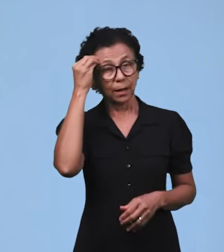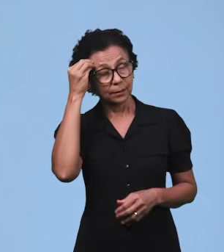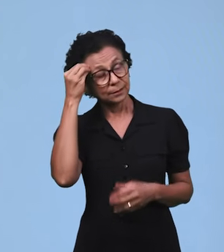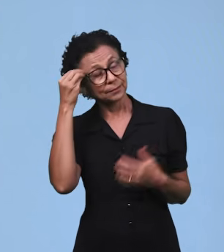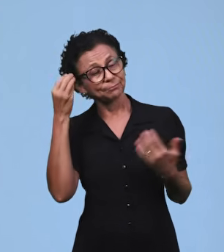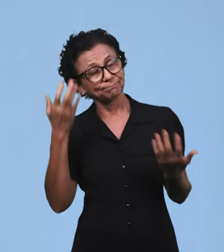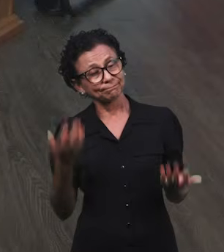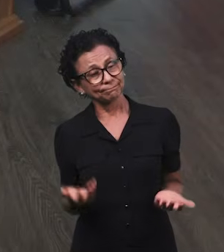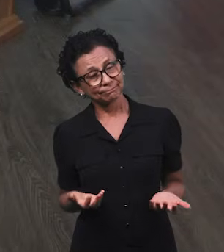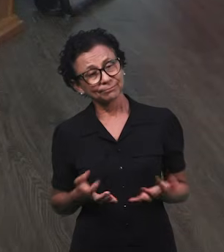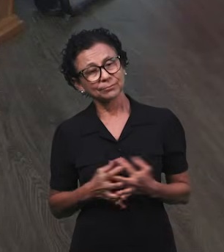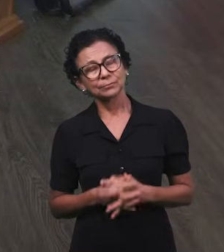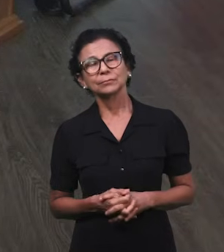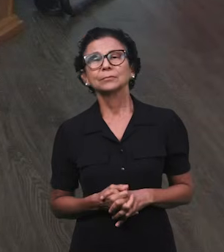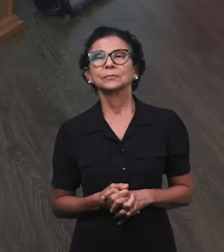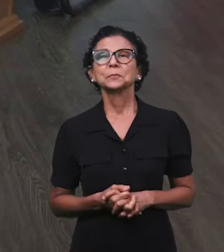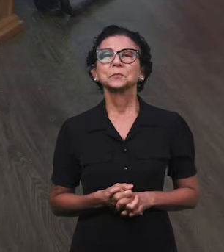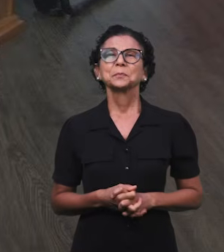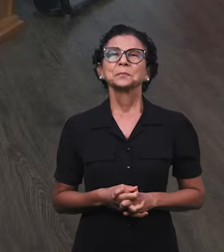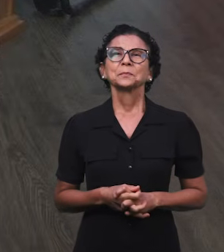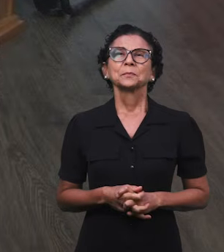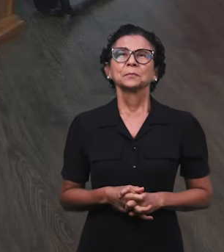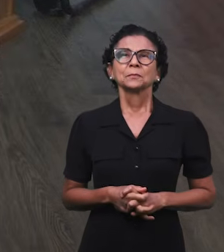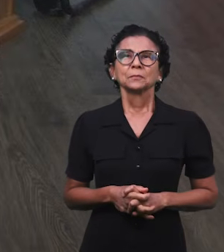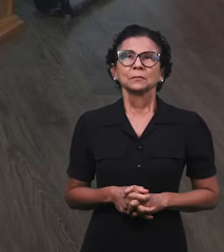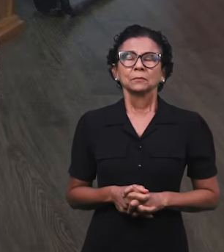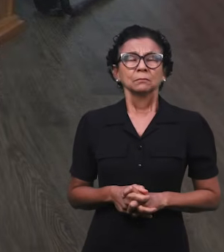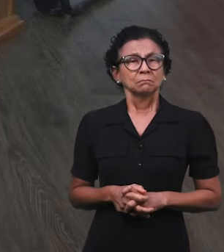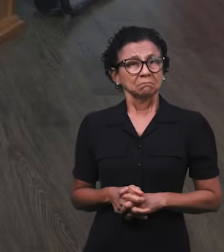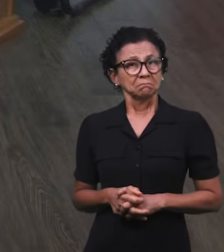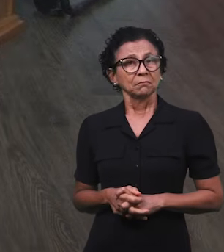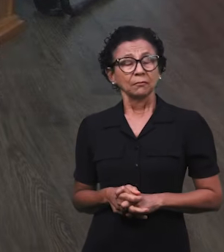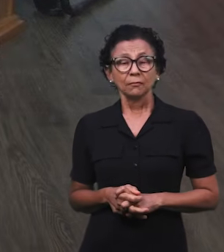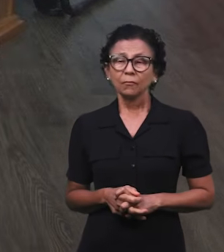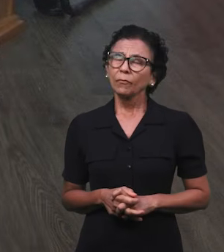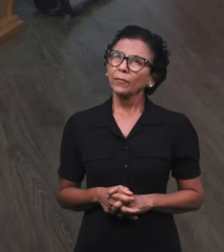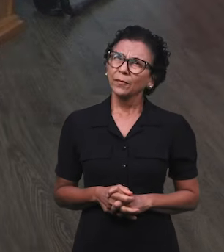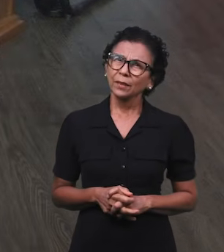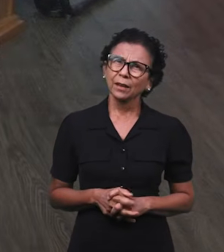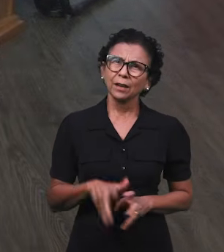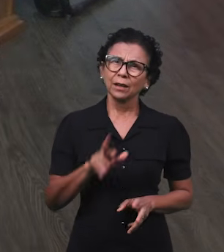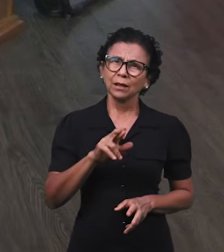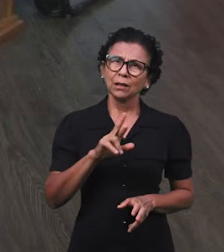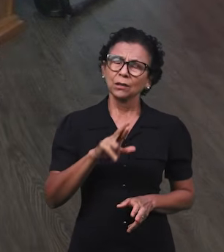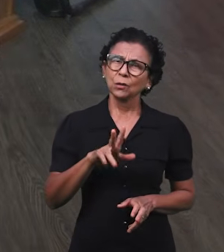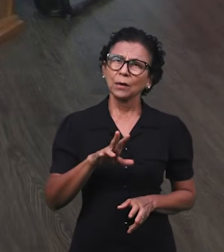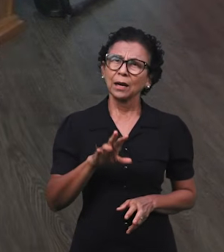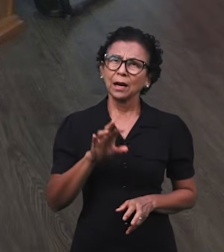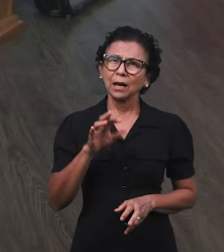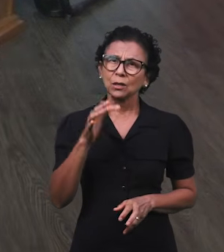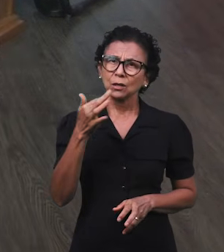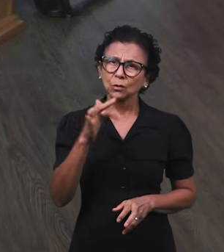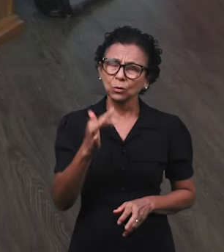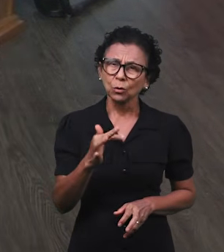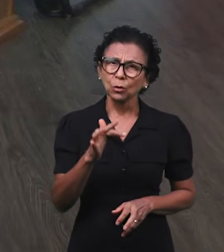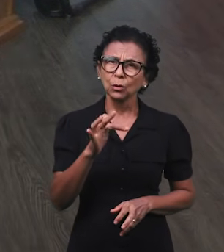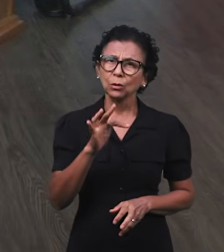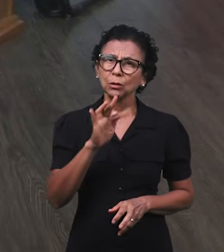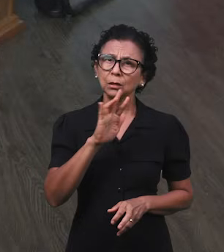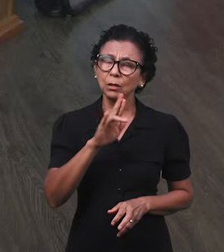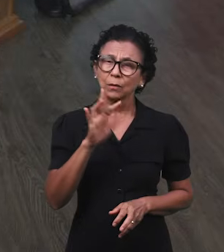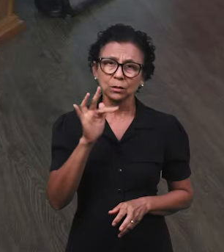esquecimento. Interessante, você usou termos assim que não é só dor, né? Mexe com